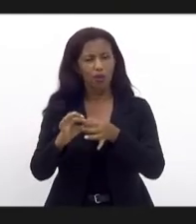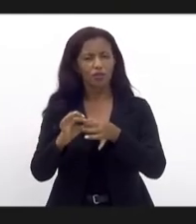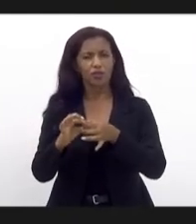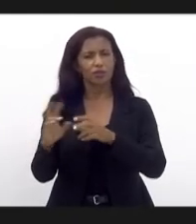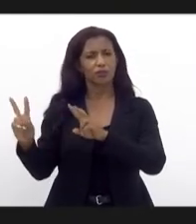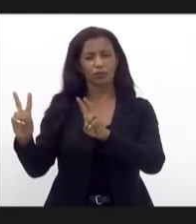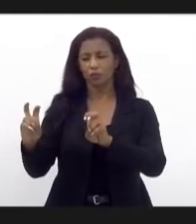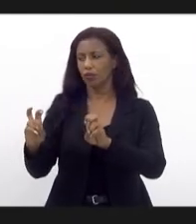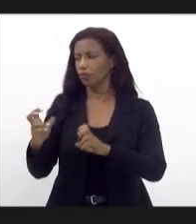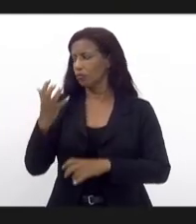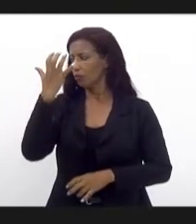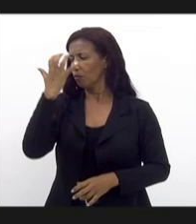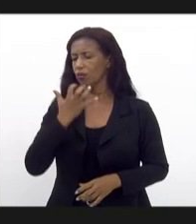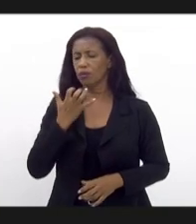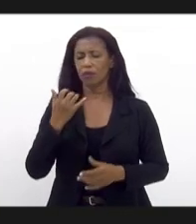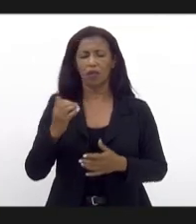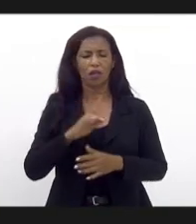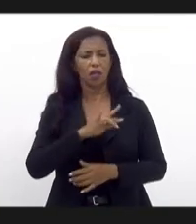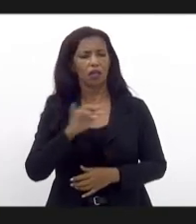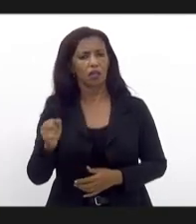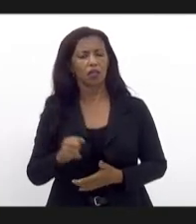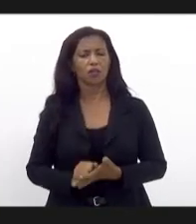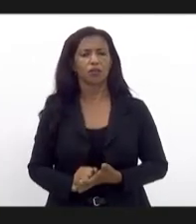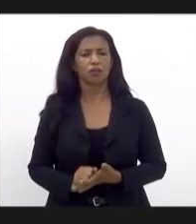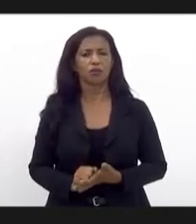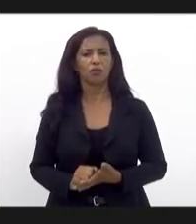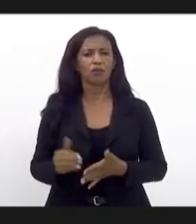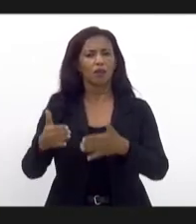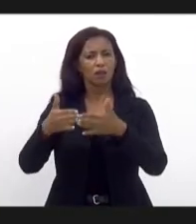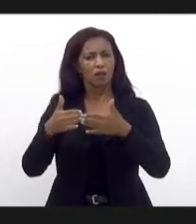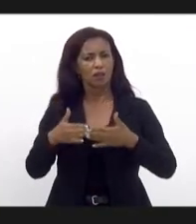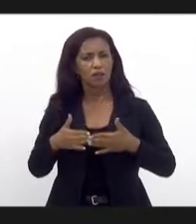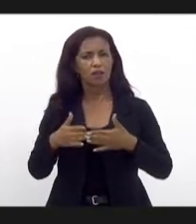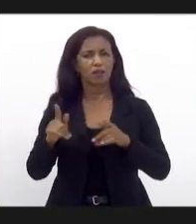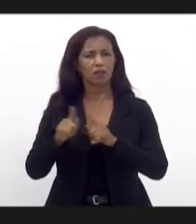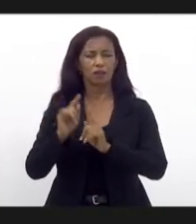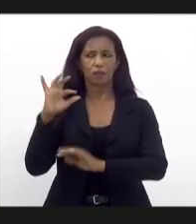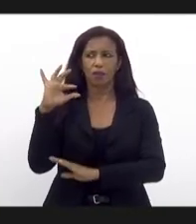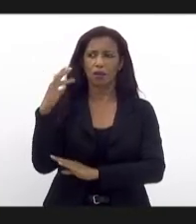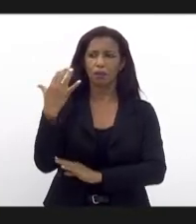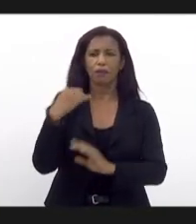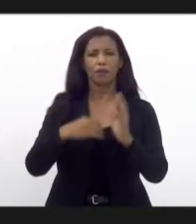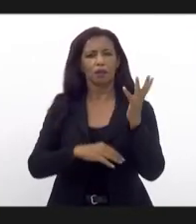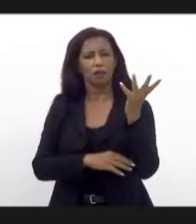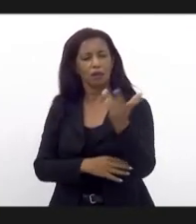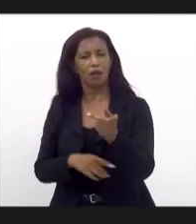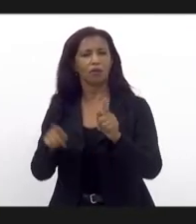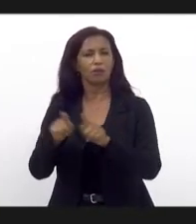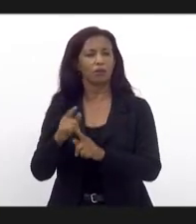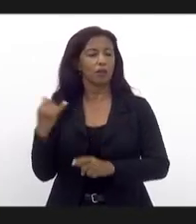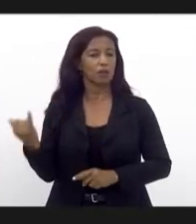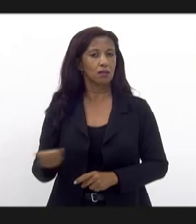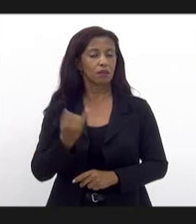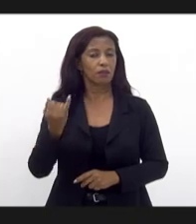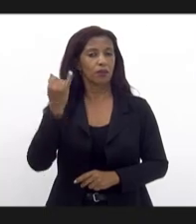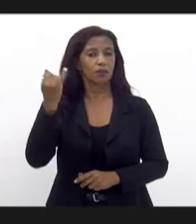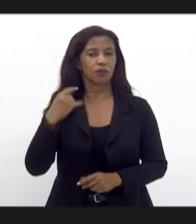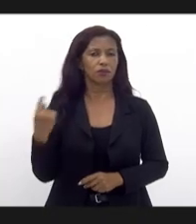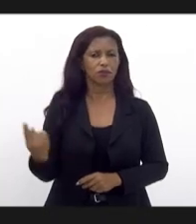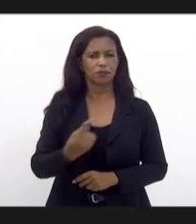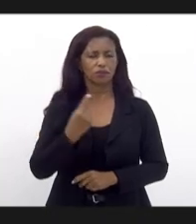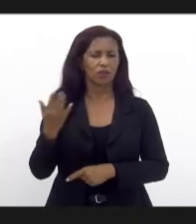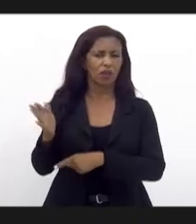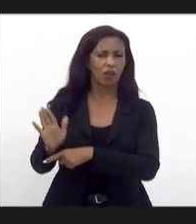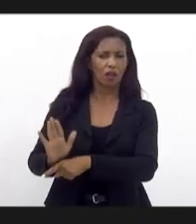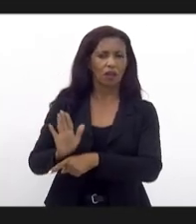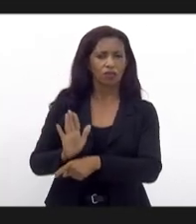questão. É muito sério isso, essa questão das licenças ambientais são um fator importante para a gente